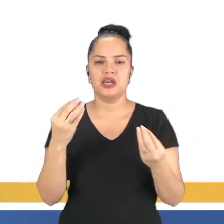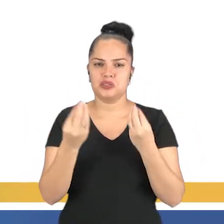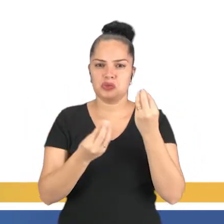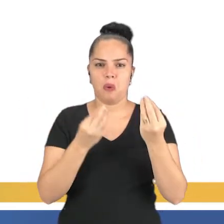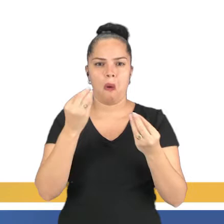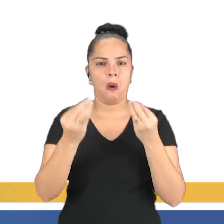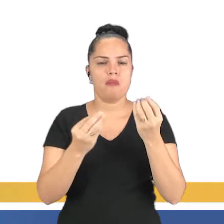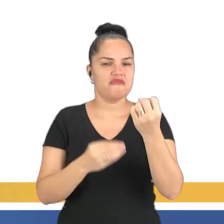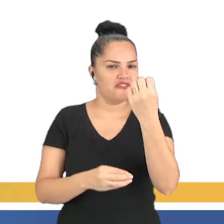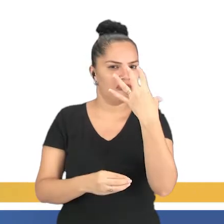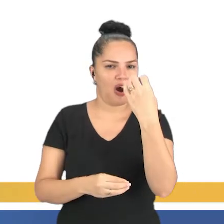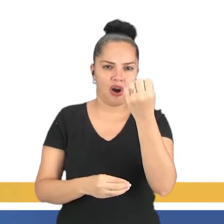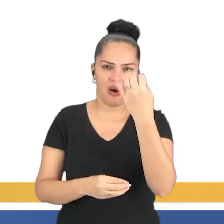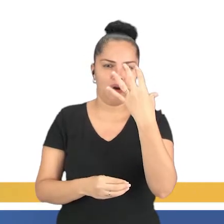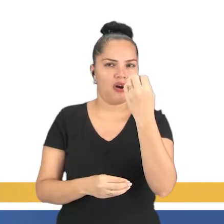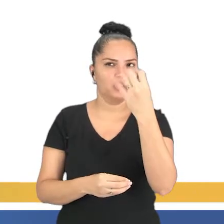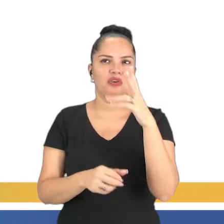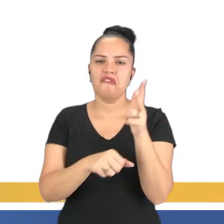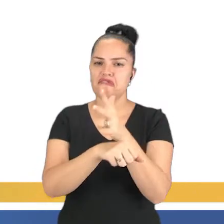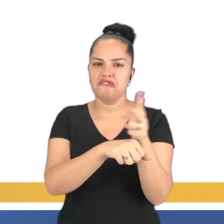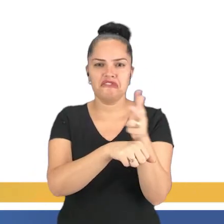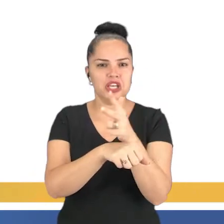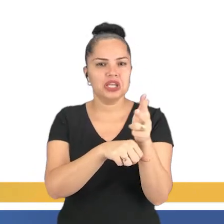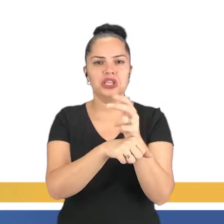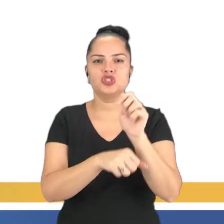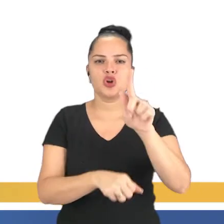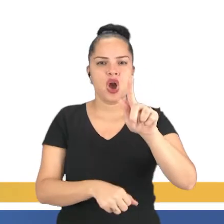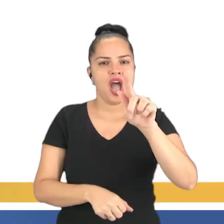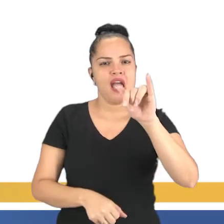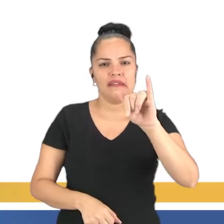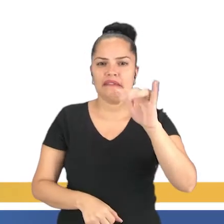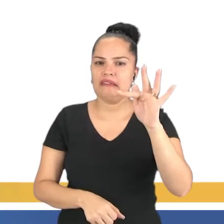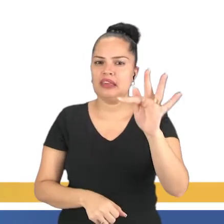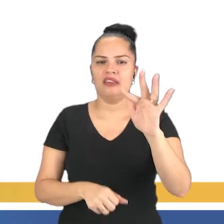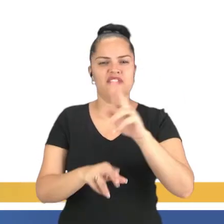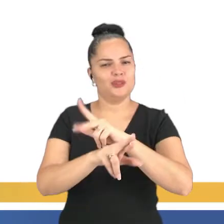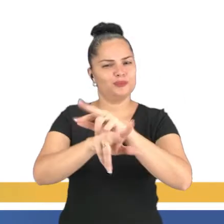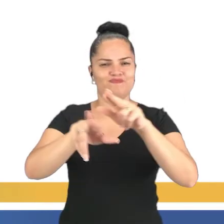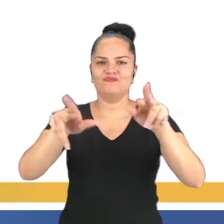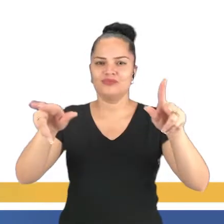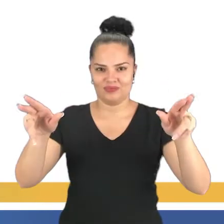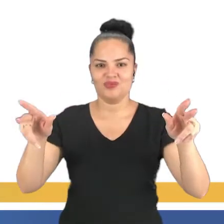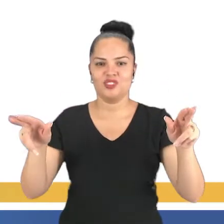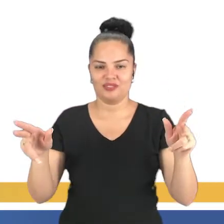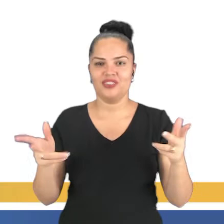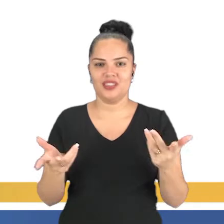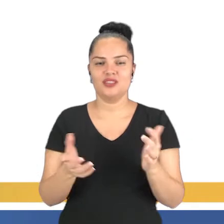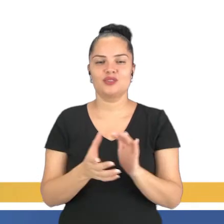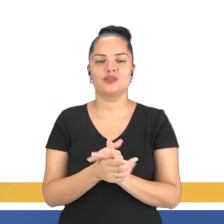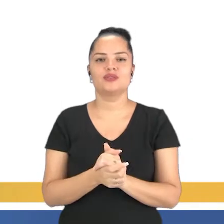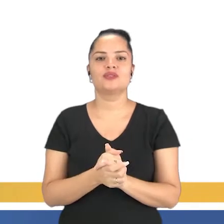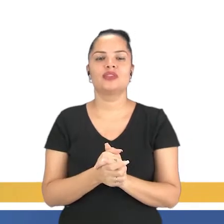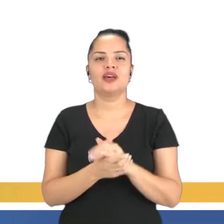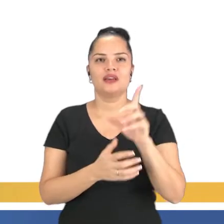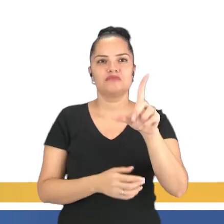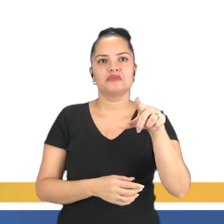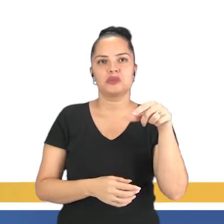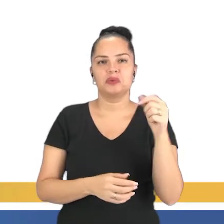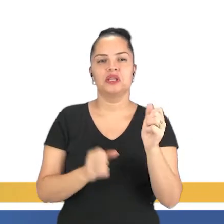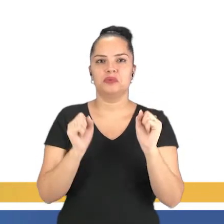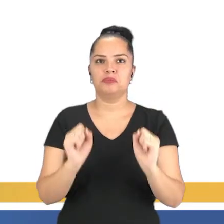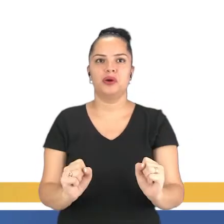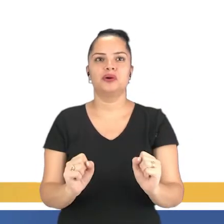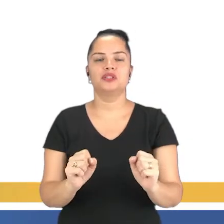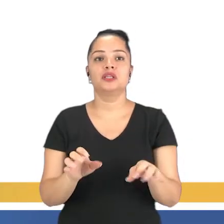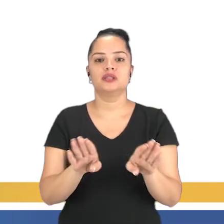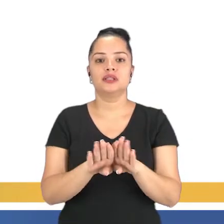vetoriais, fotografias, vídeos, GIFs. Então, aí há uma diversidade aí na questão da sua escolha.